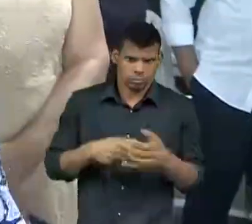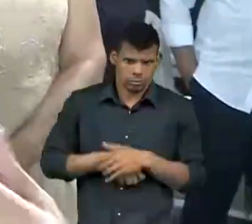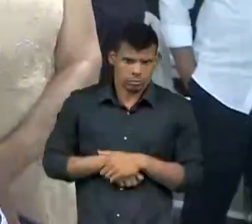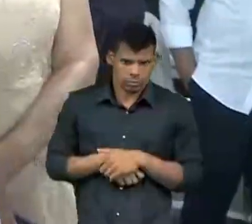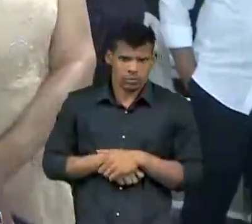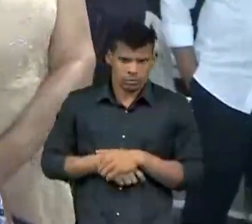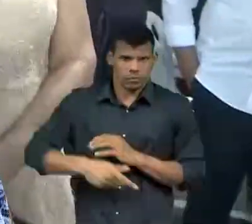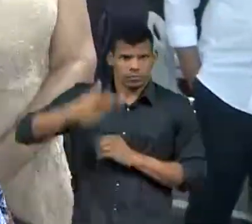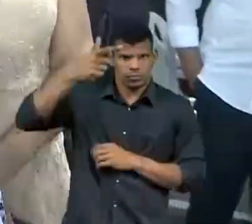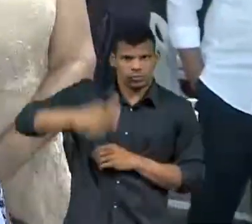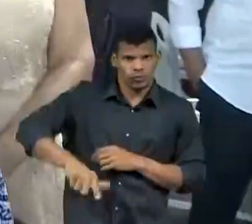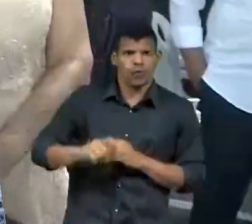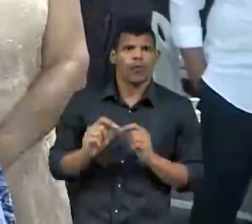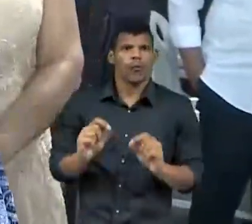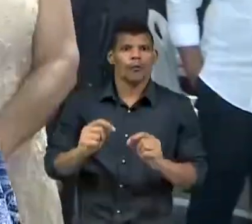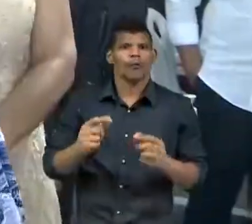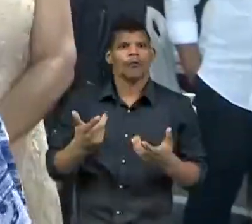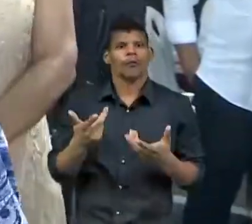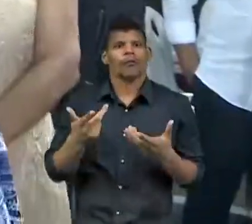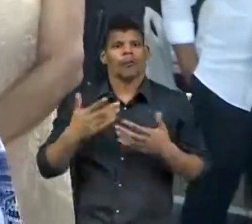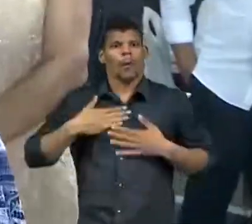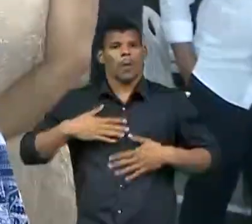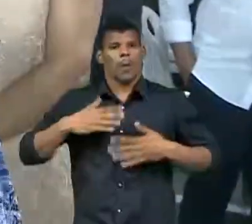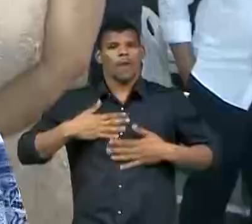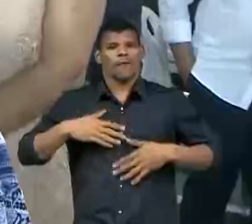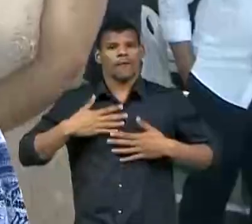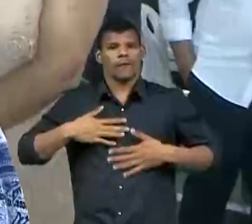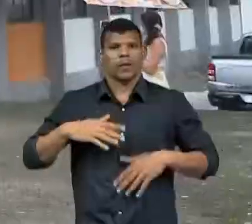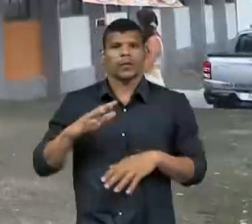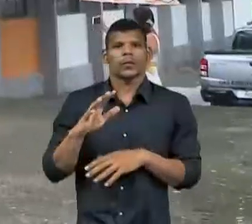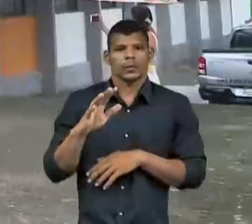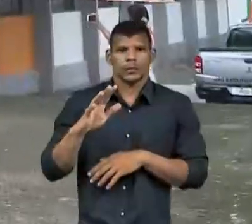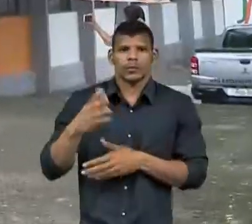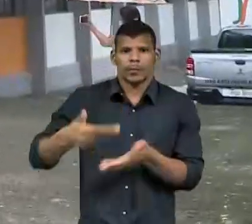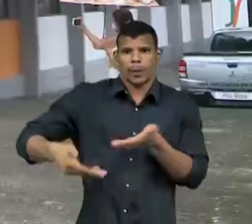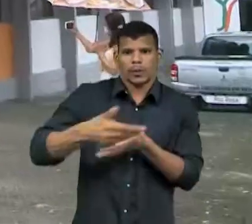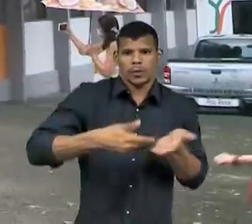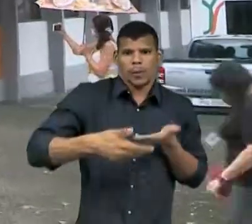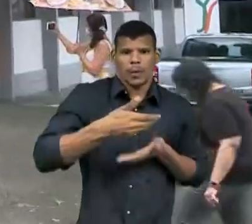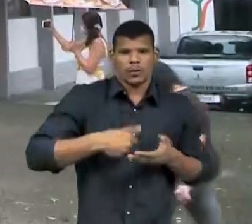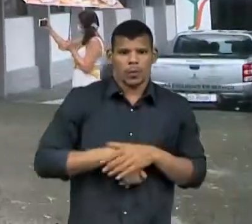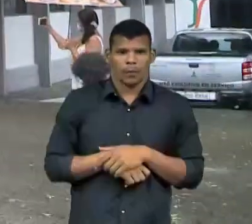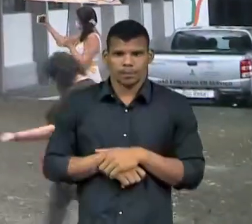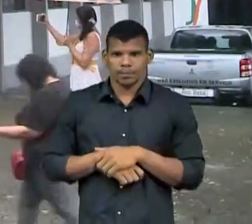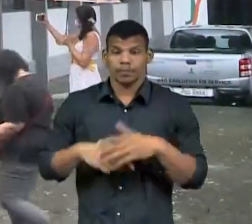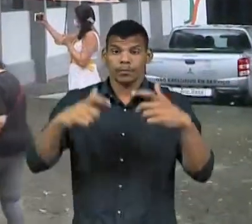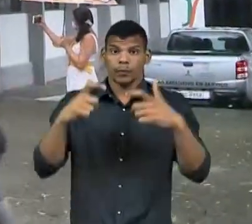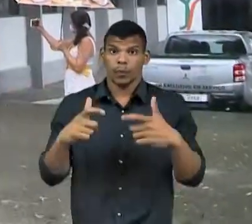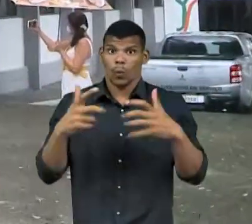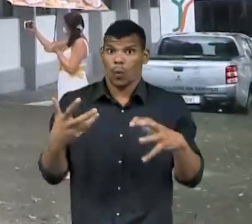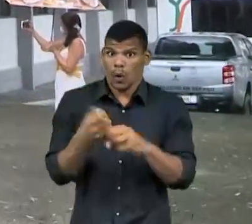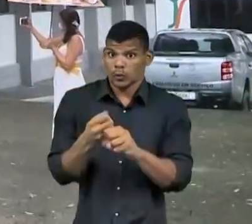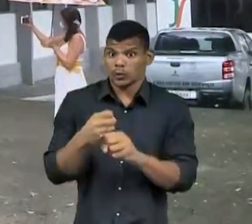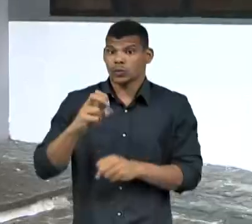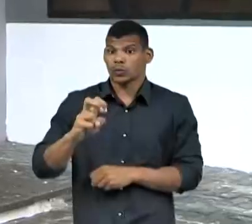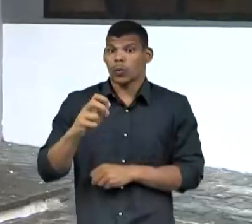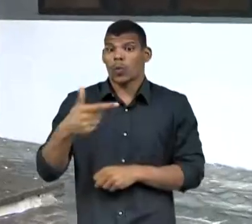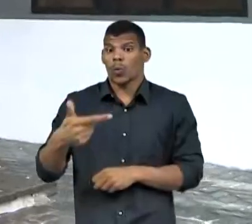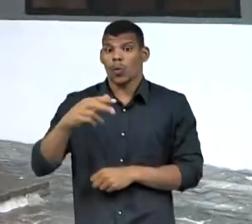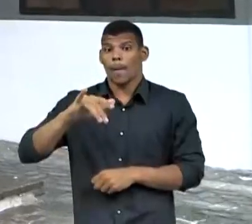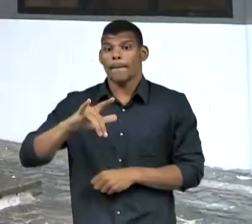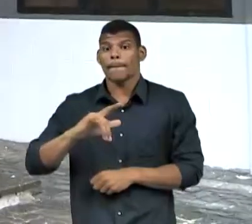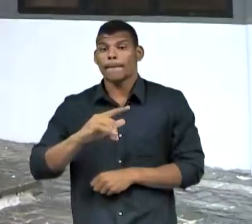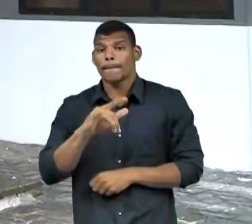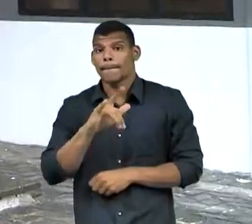novo, com a leveza, a tranquilidade, a interação com os colegas. O complexo de 52 mil metros quadrados